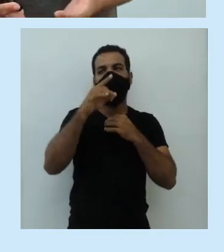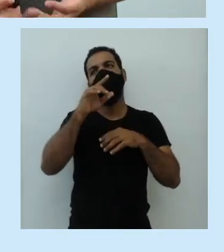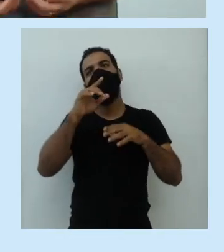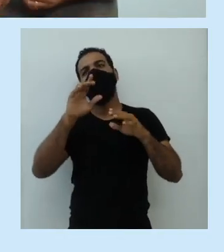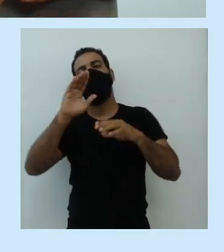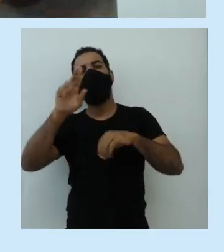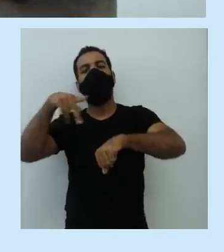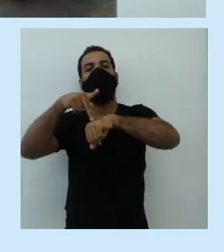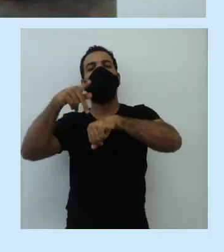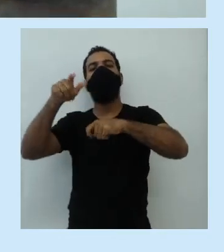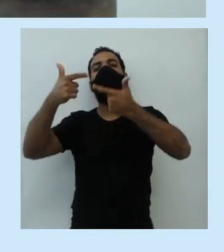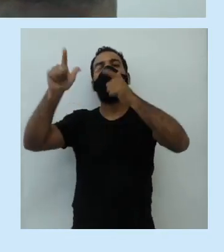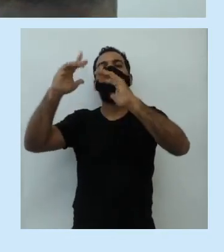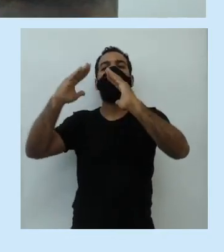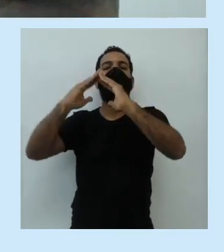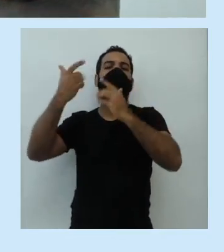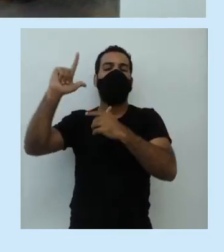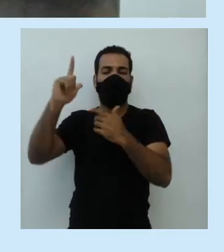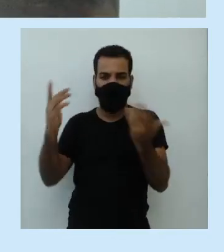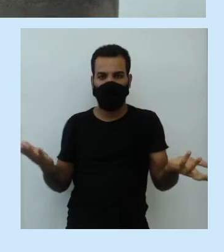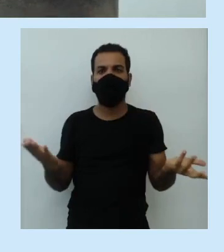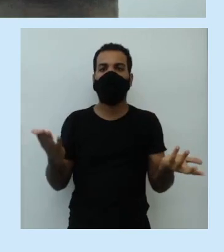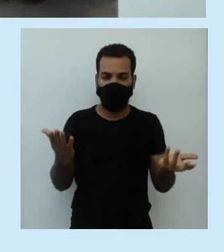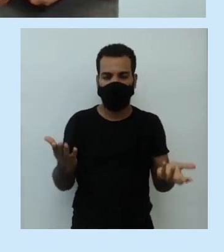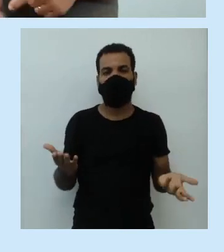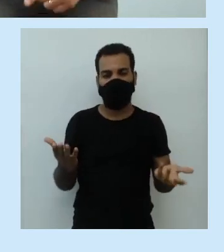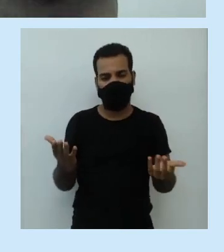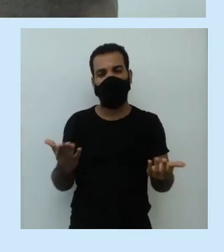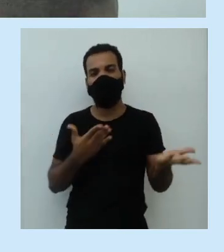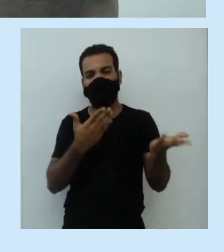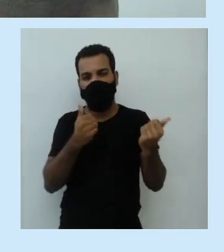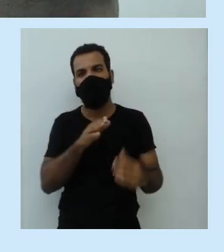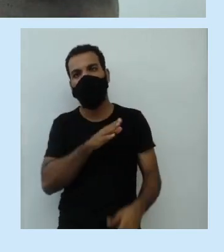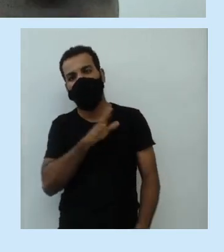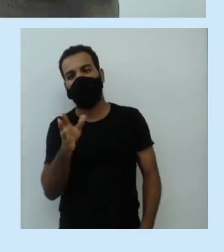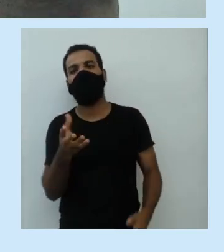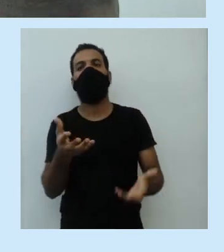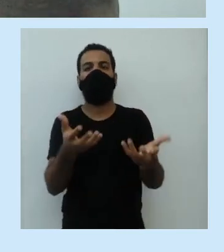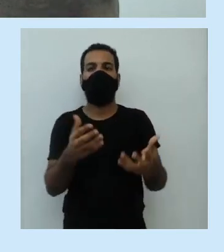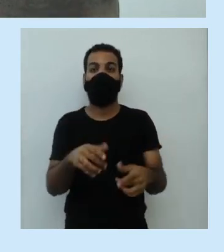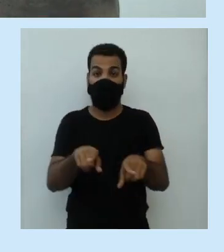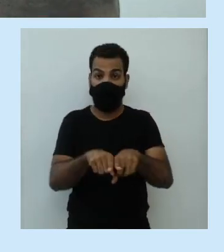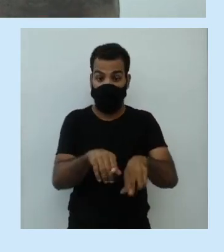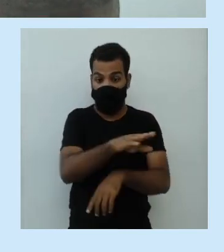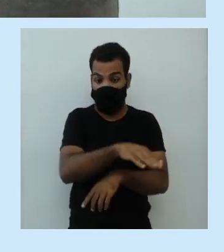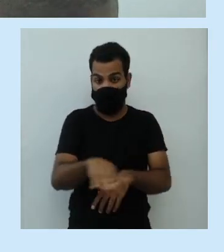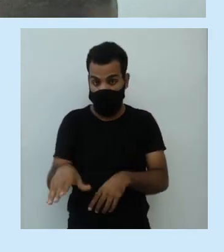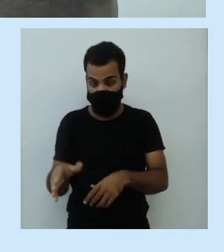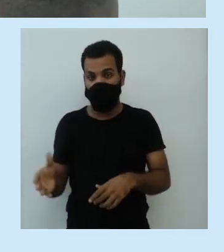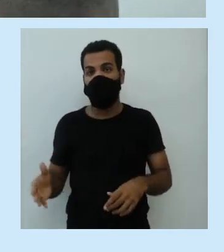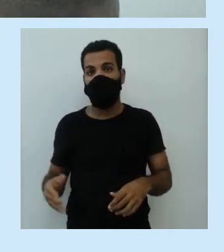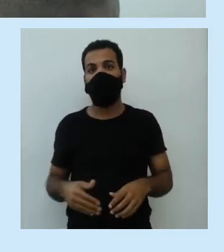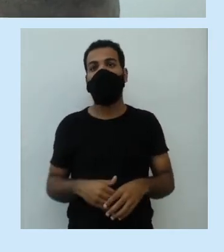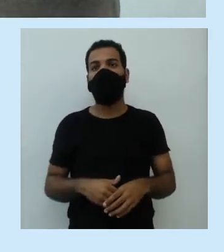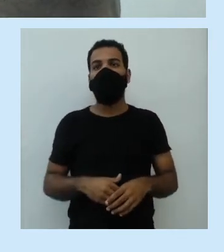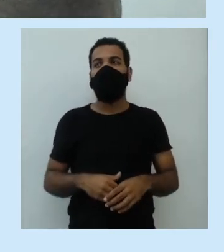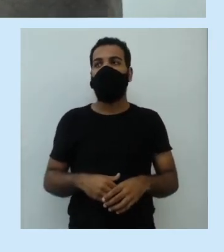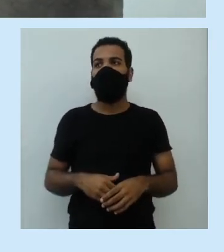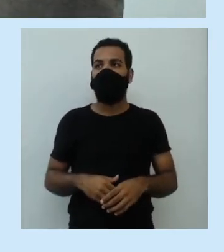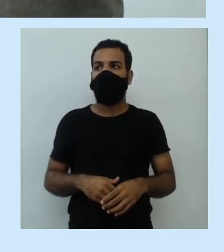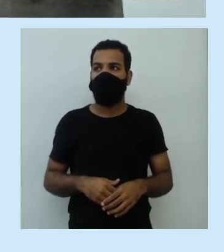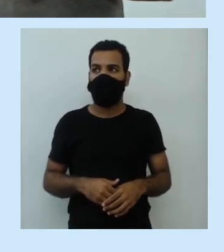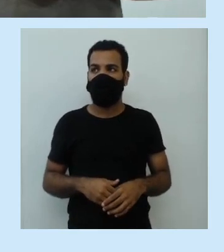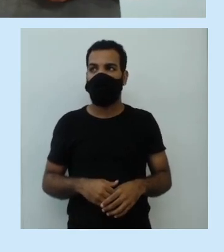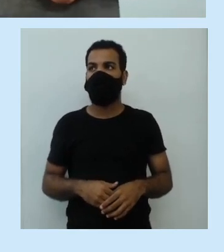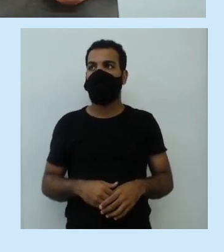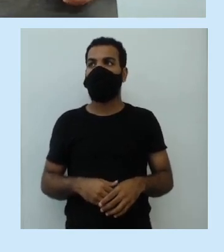que chamam a atenção desses jovens, principalmente a atenção das crianças. E aí eu digo para você, por quê